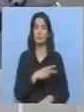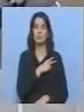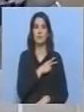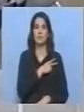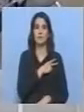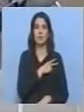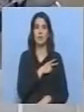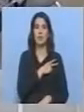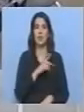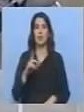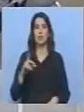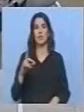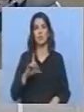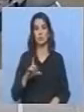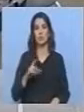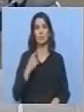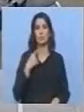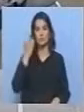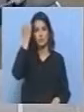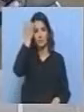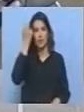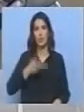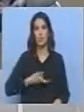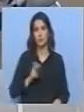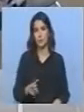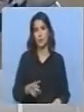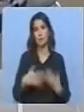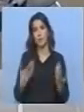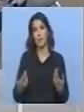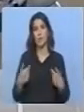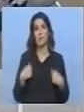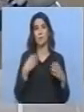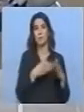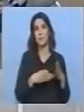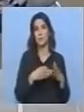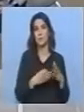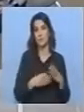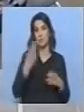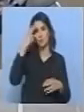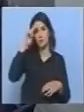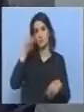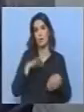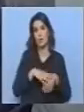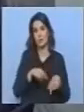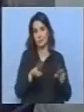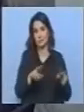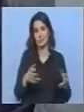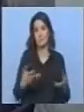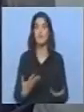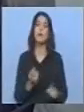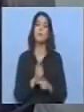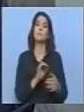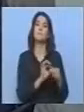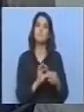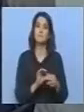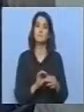os cursos de mestrado e de doutoramento, e portanto fui regularmente a Moçambique. Uhum. Né? E hoje continuo a colaborar,